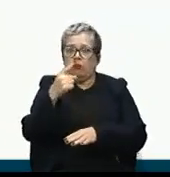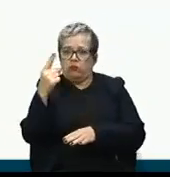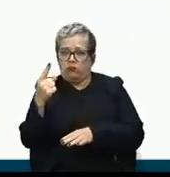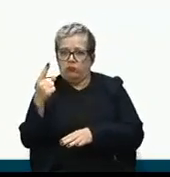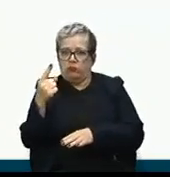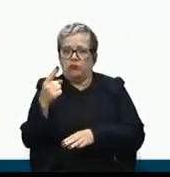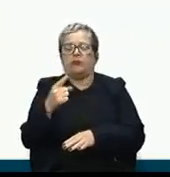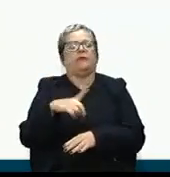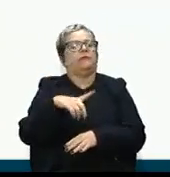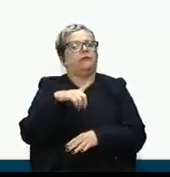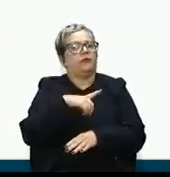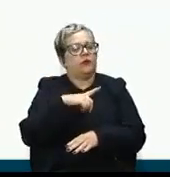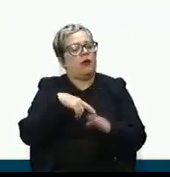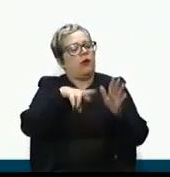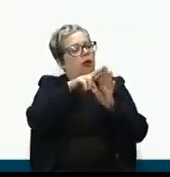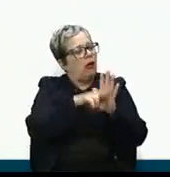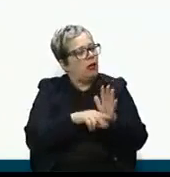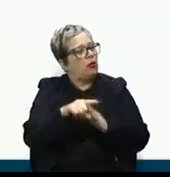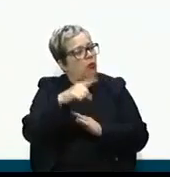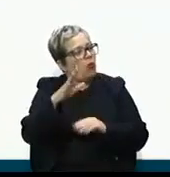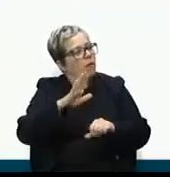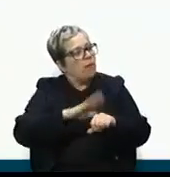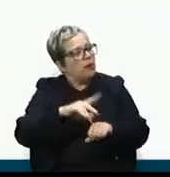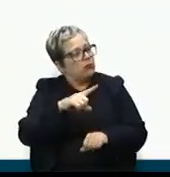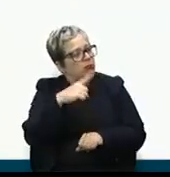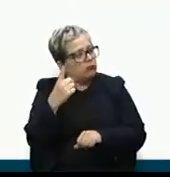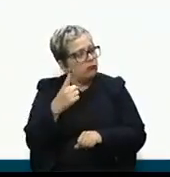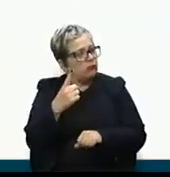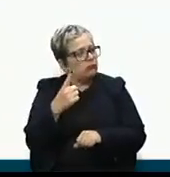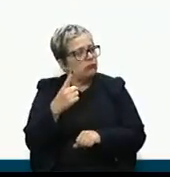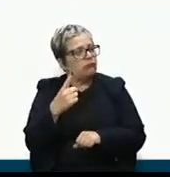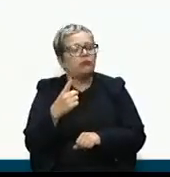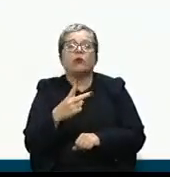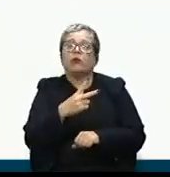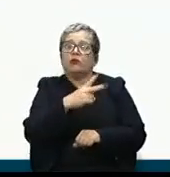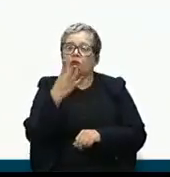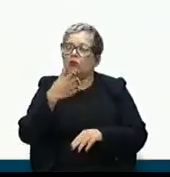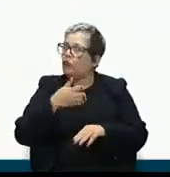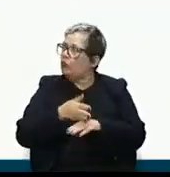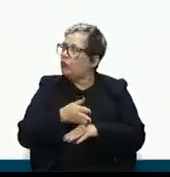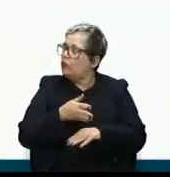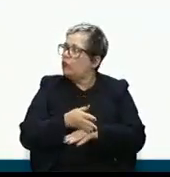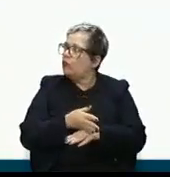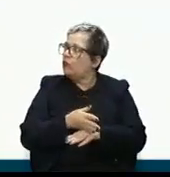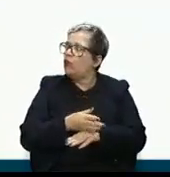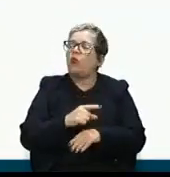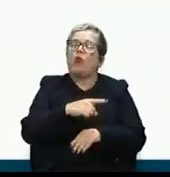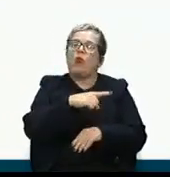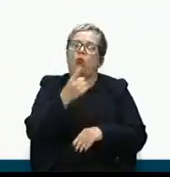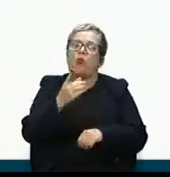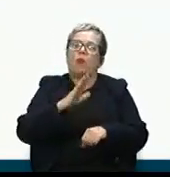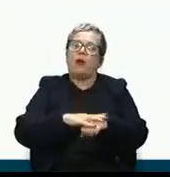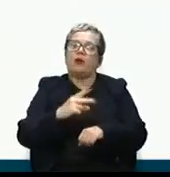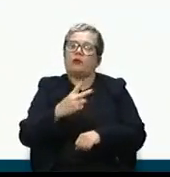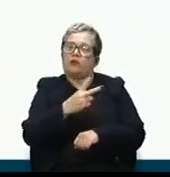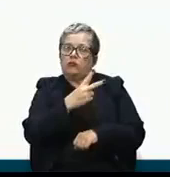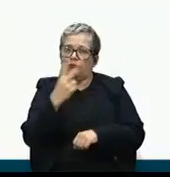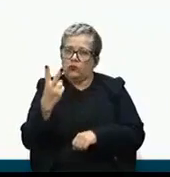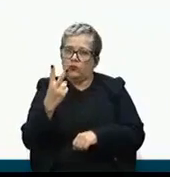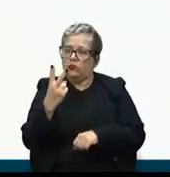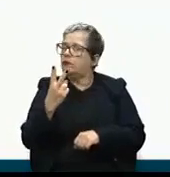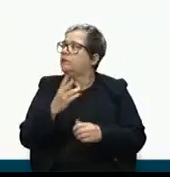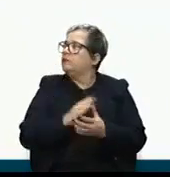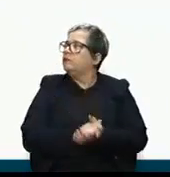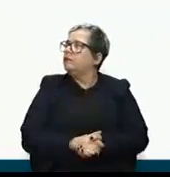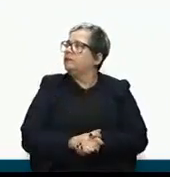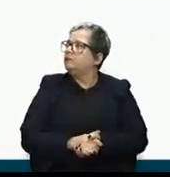vou ter que colocar pela regra 1 mais 1. Na segunda entrada, 1 mais 2, primeira linha,